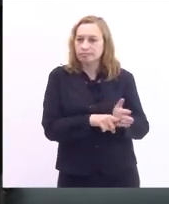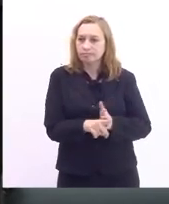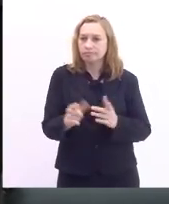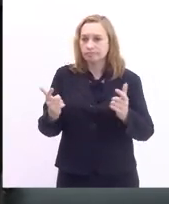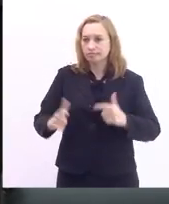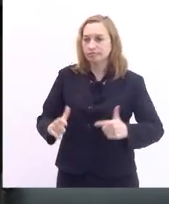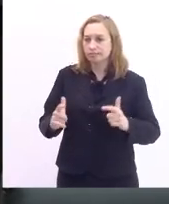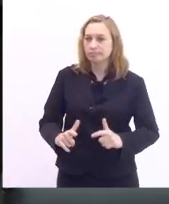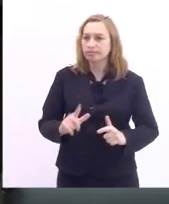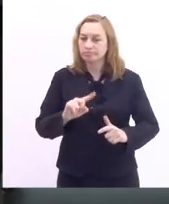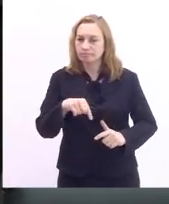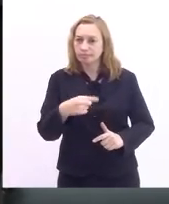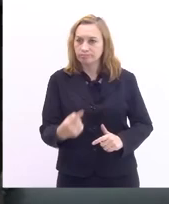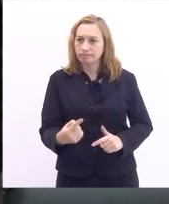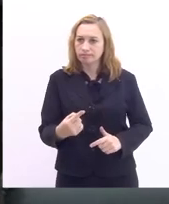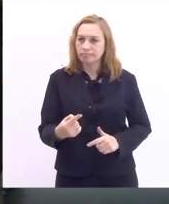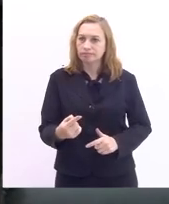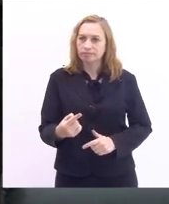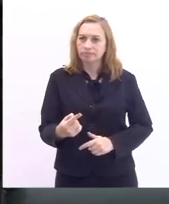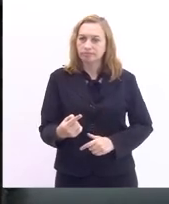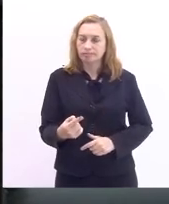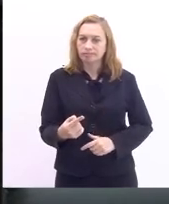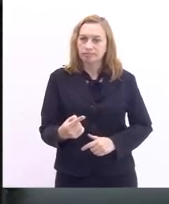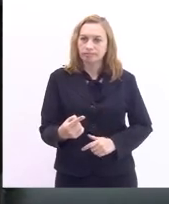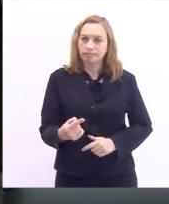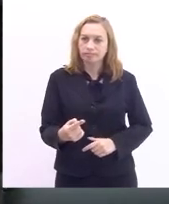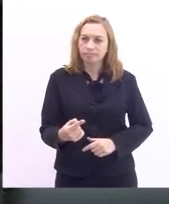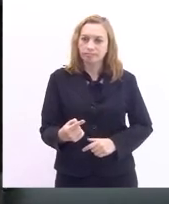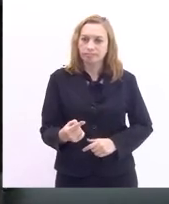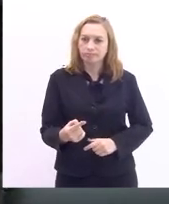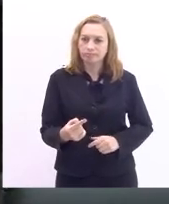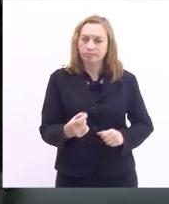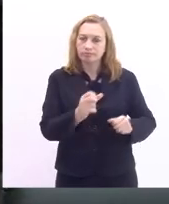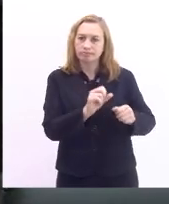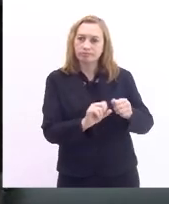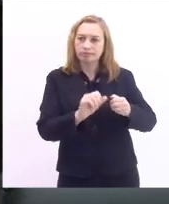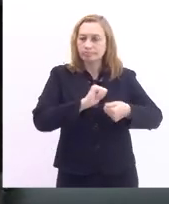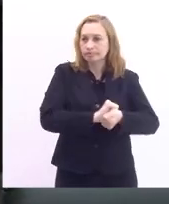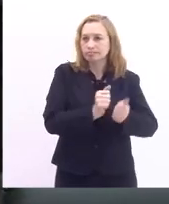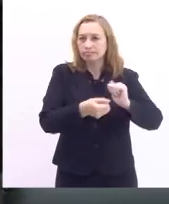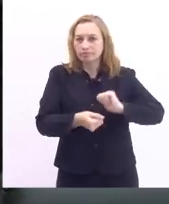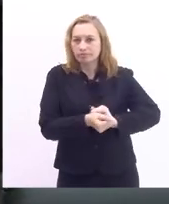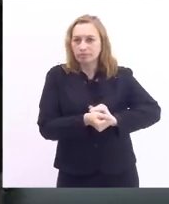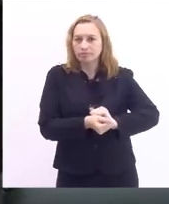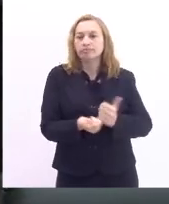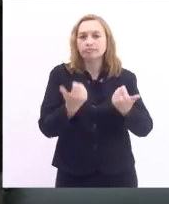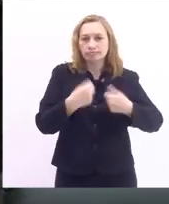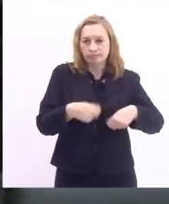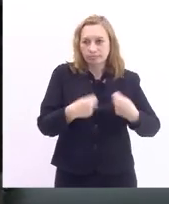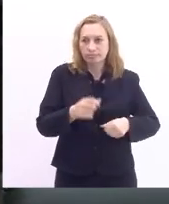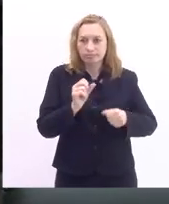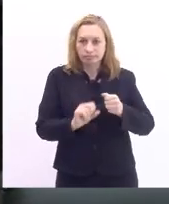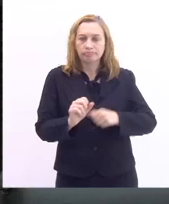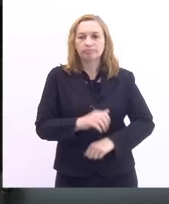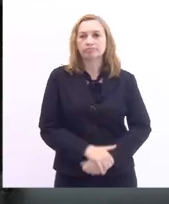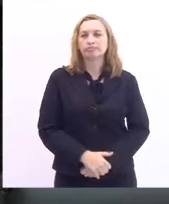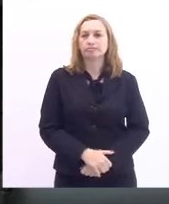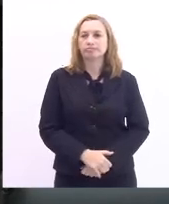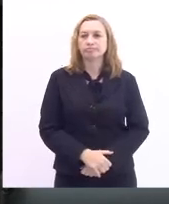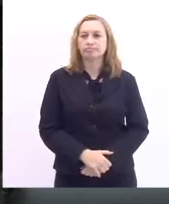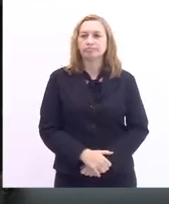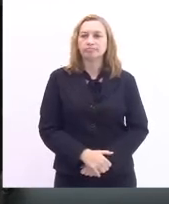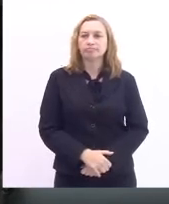logo EA partir disto a gente vai fazer as modificações daquilo que for necessário